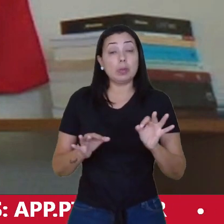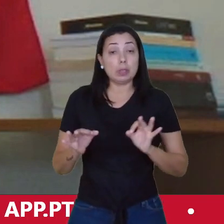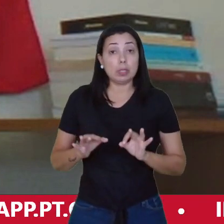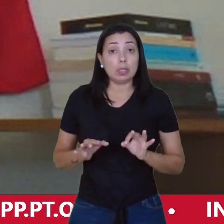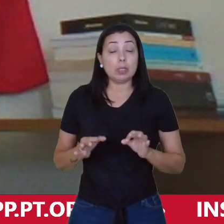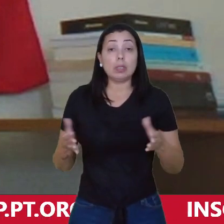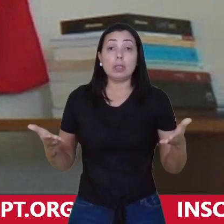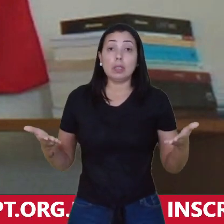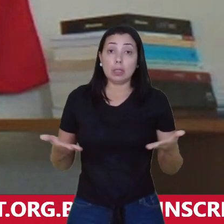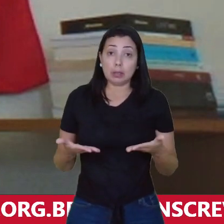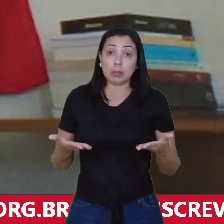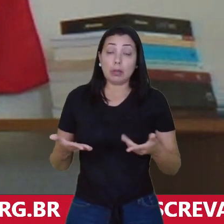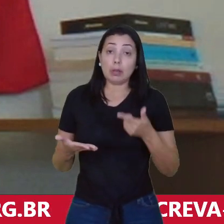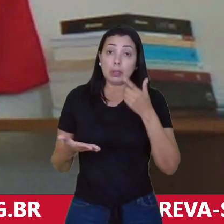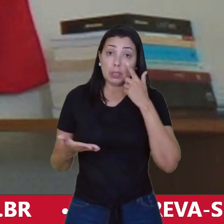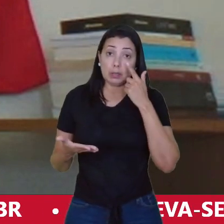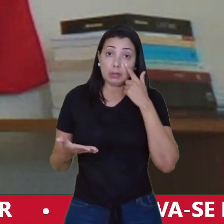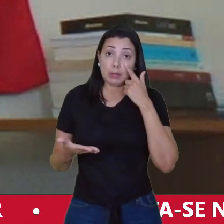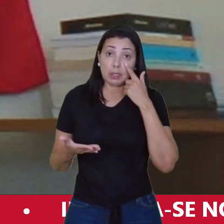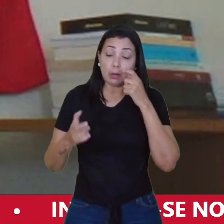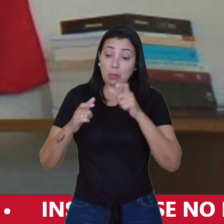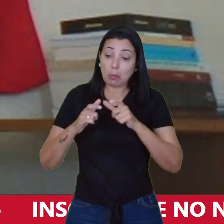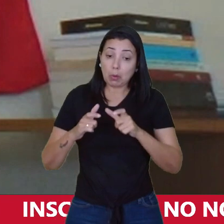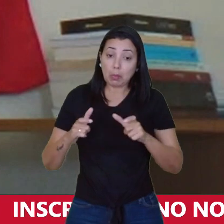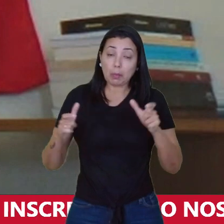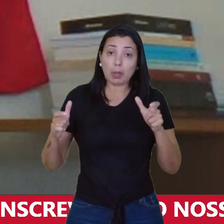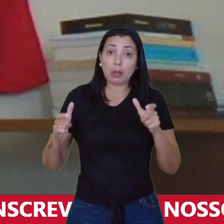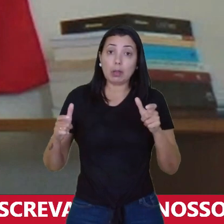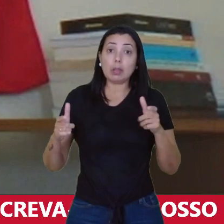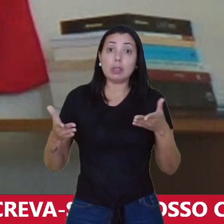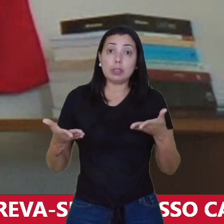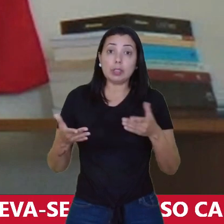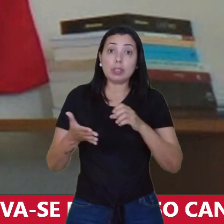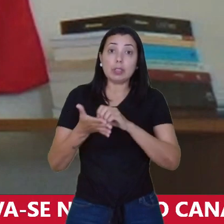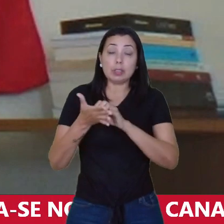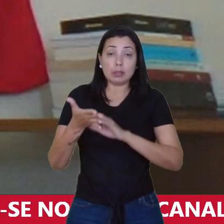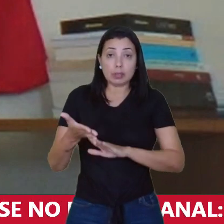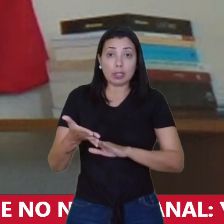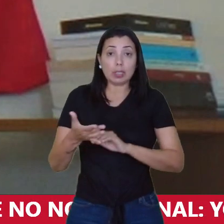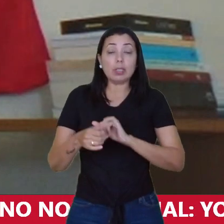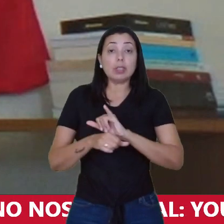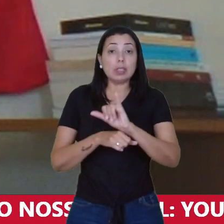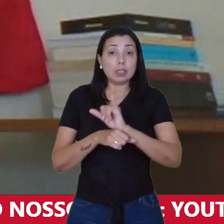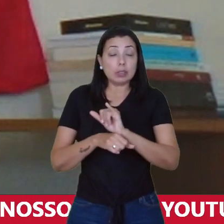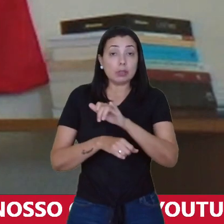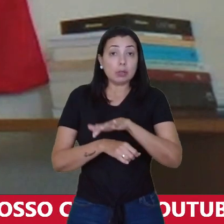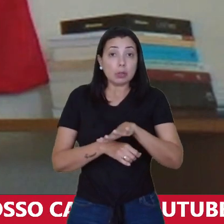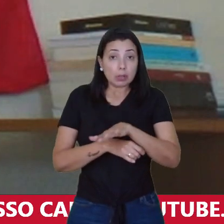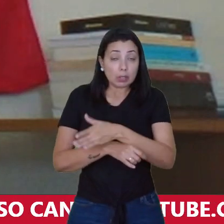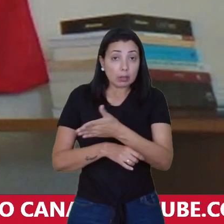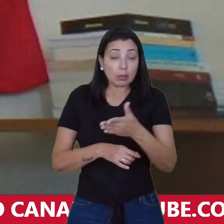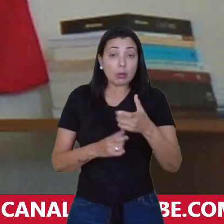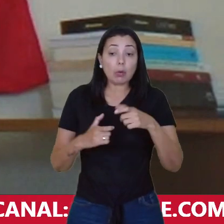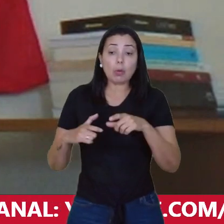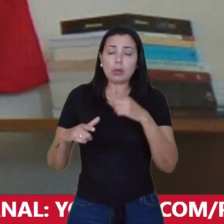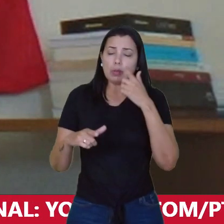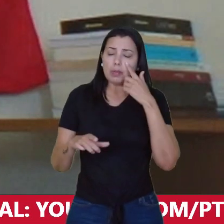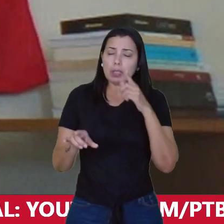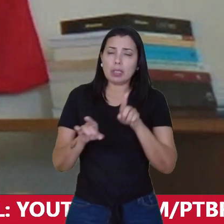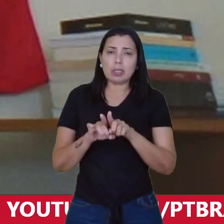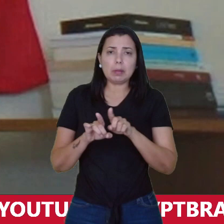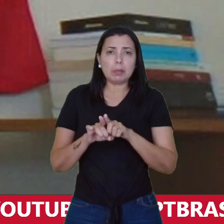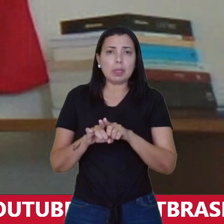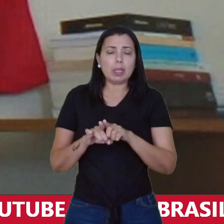no momento onde a gente vê uma expansão desenfreada de atividades extrativas no campo, onde a gente vê